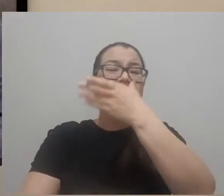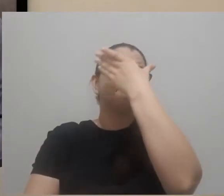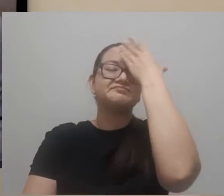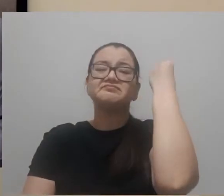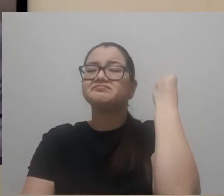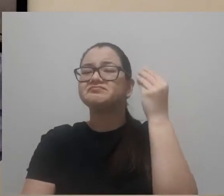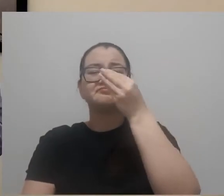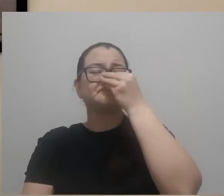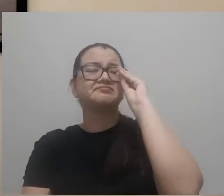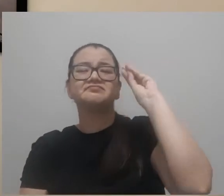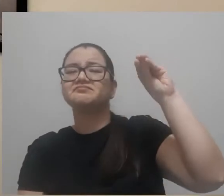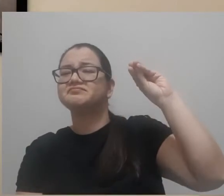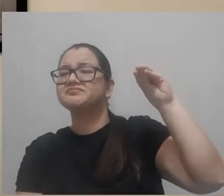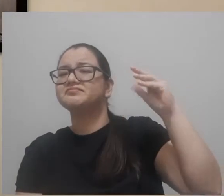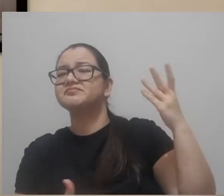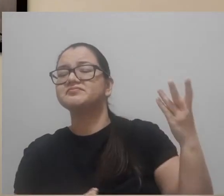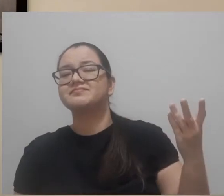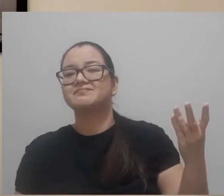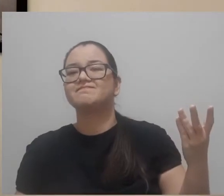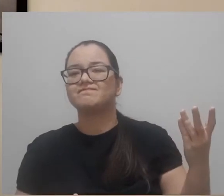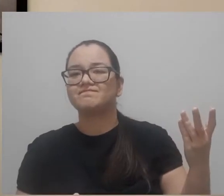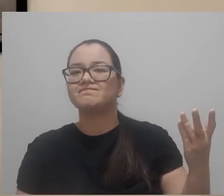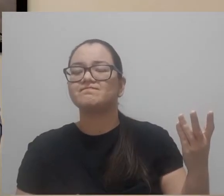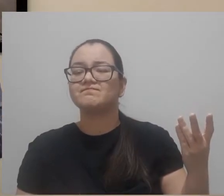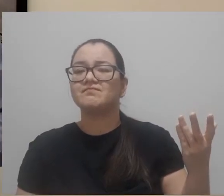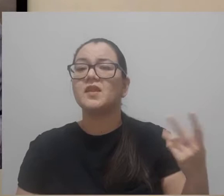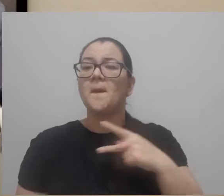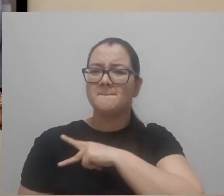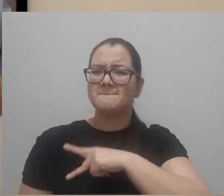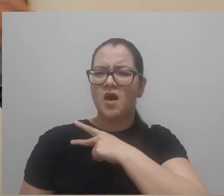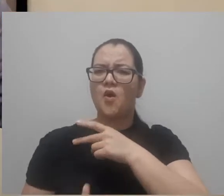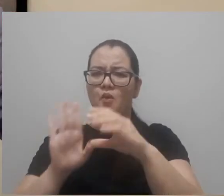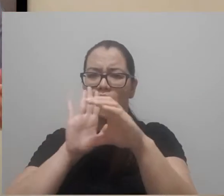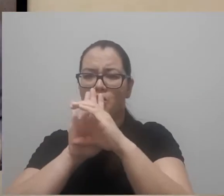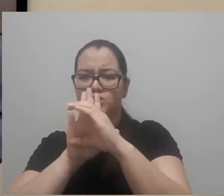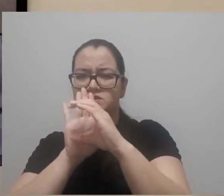Paulo, escrevendo aos Colossenses, ele fala que nós devemos